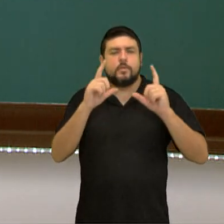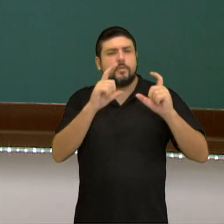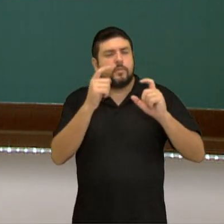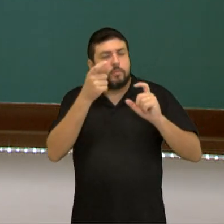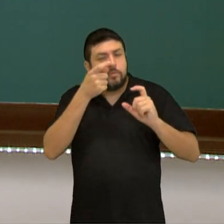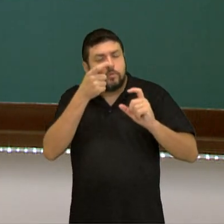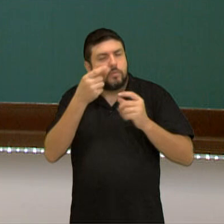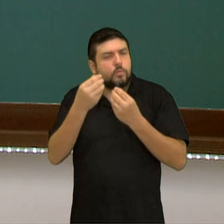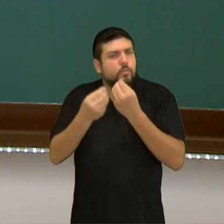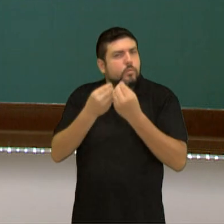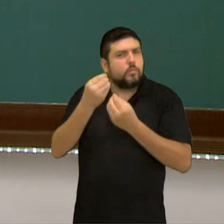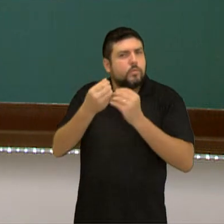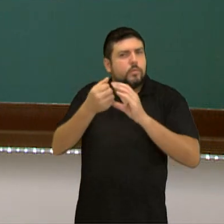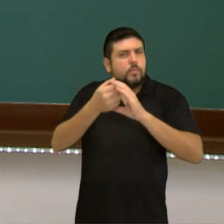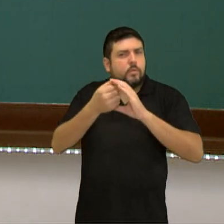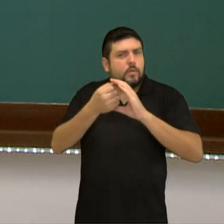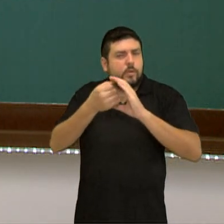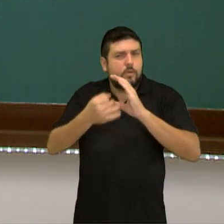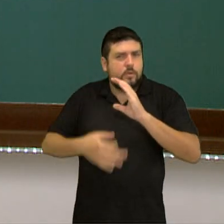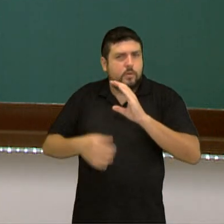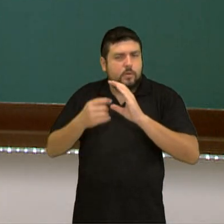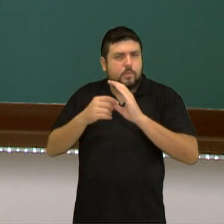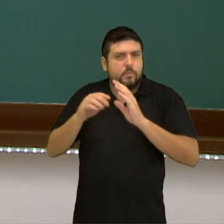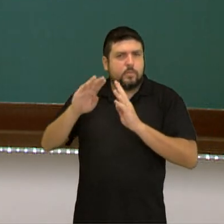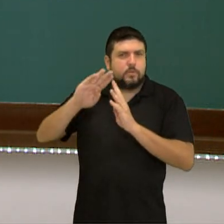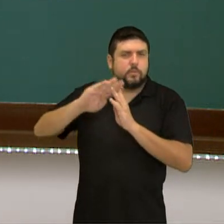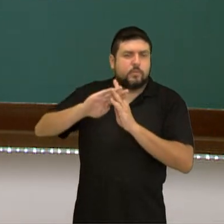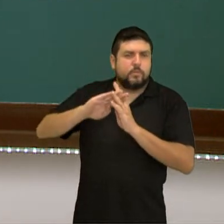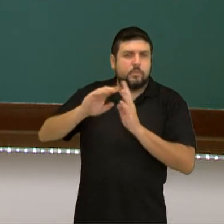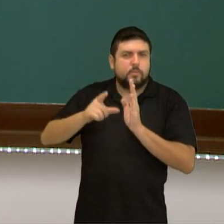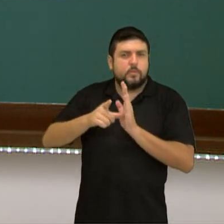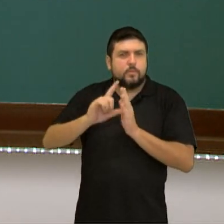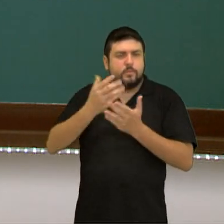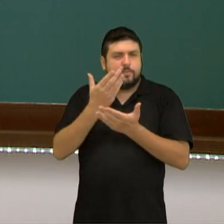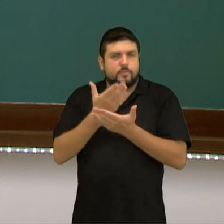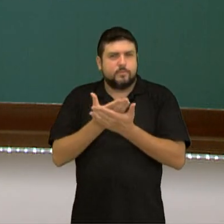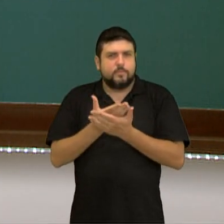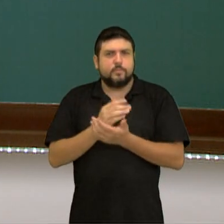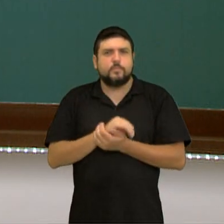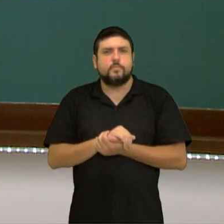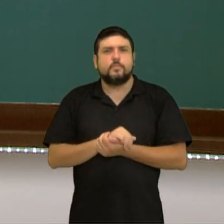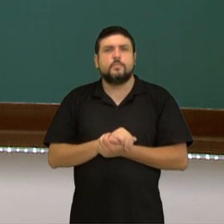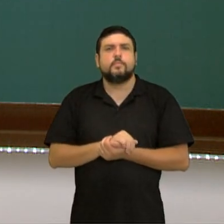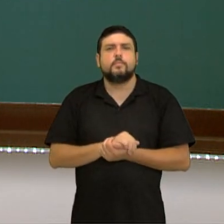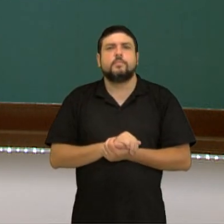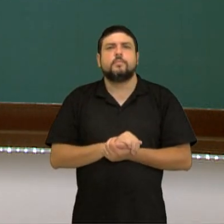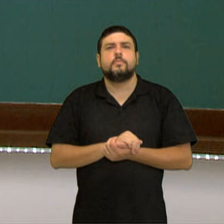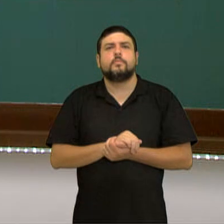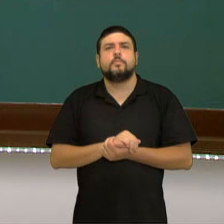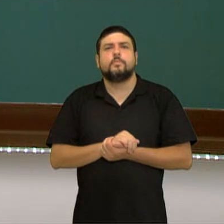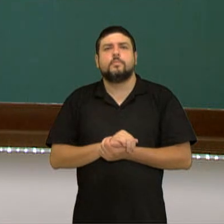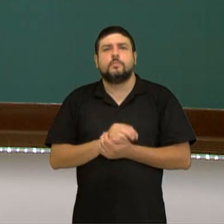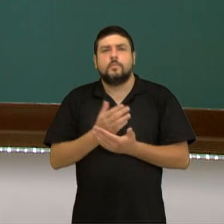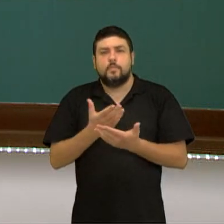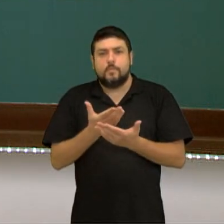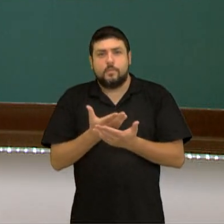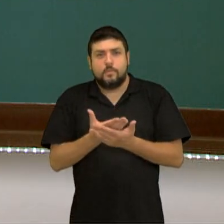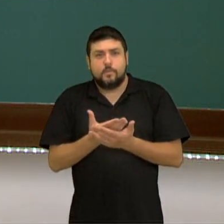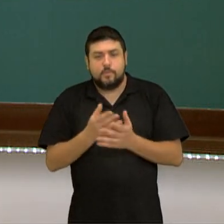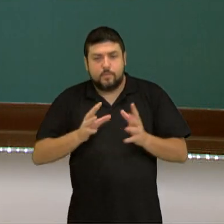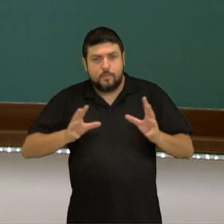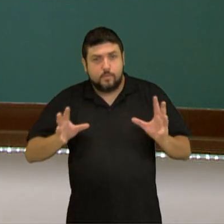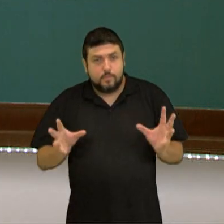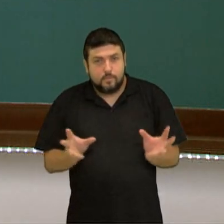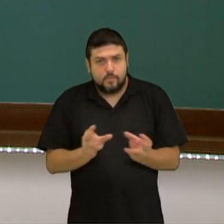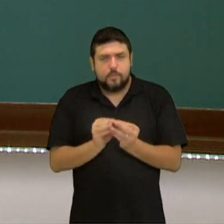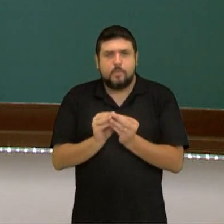características parecidas com as do barroco que nós vimos aqui. Então, vamos prosseguir. O que vemos nesta